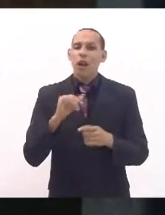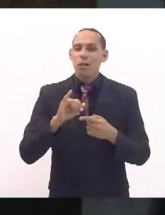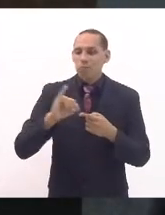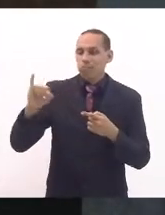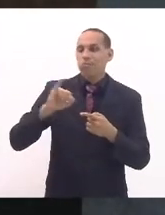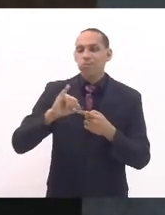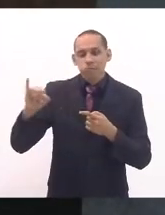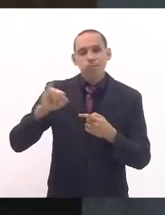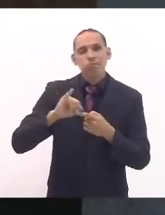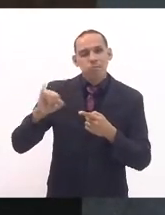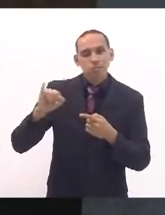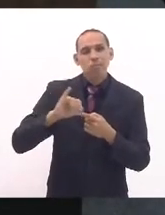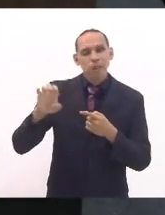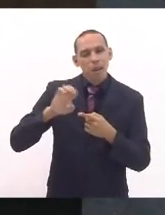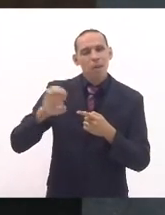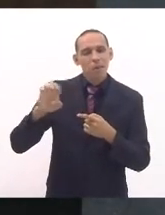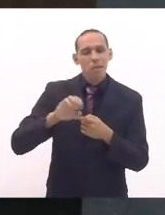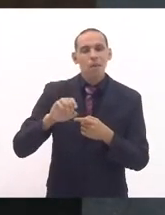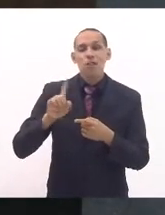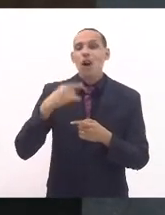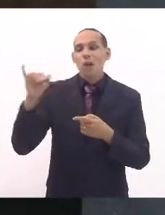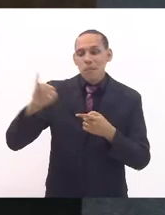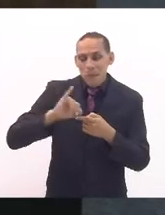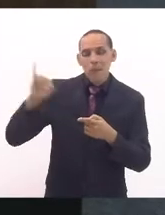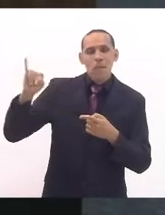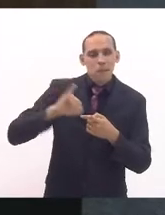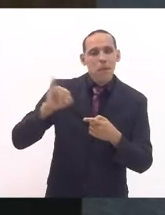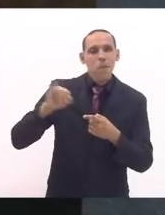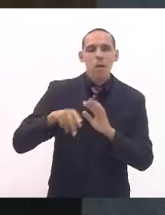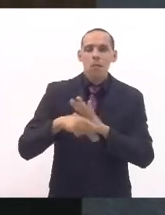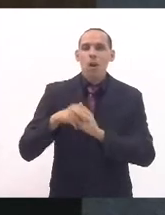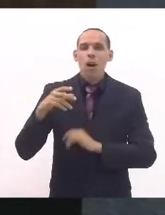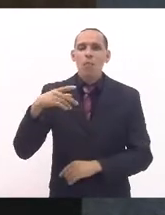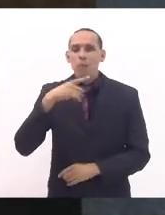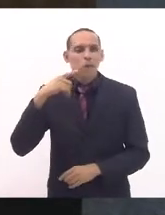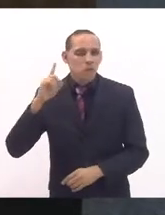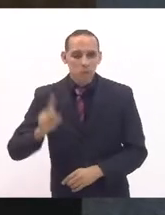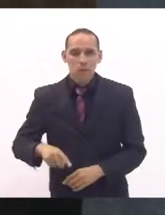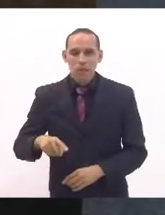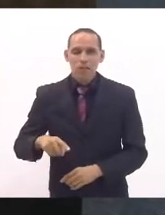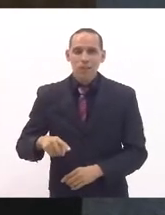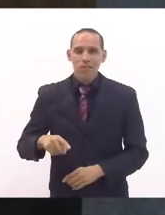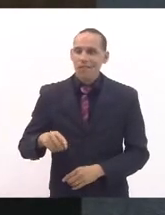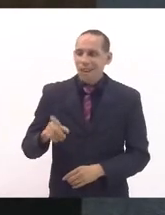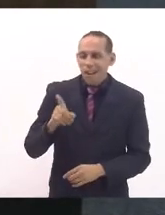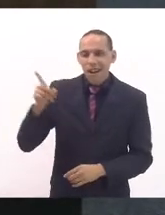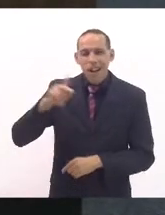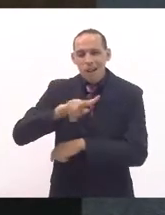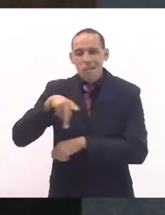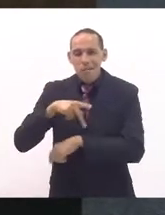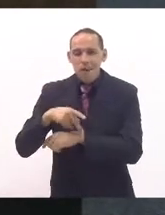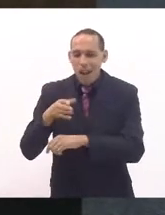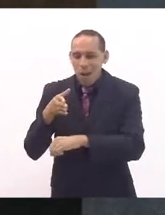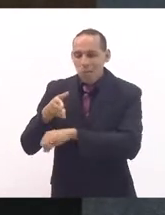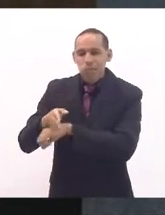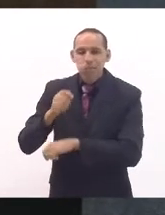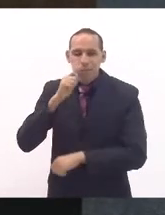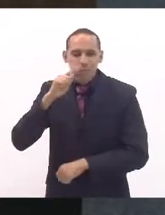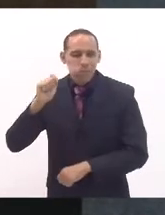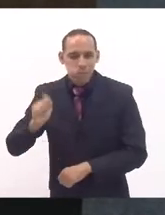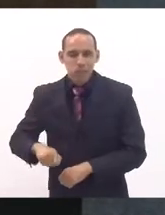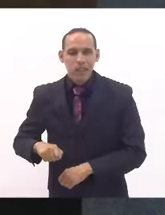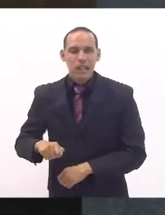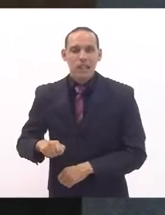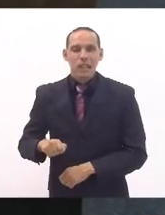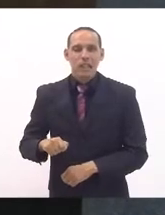de fertilizantes da Rússia, essa mesma que invadiu a Ucrânia e que